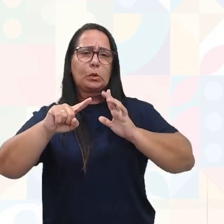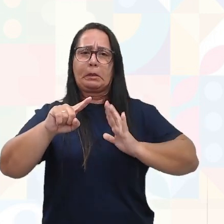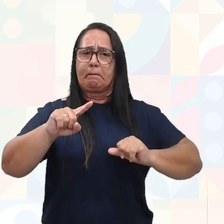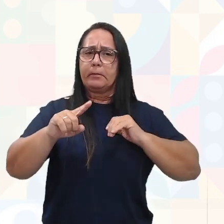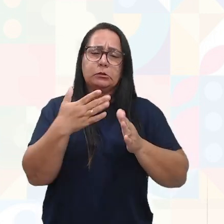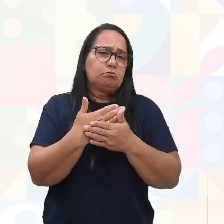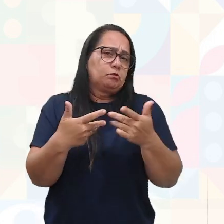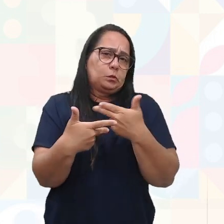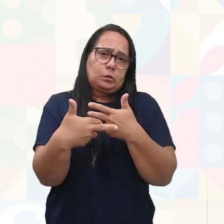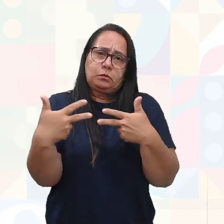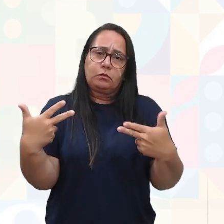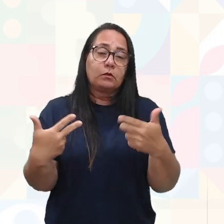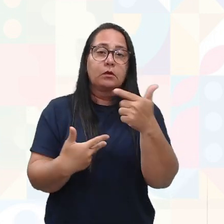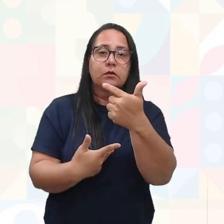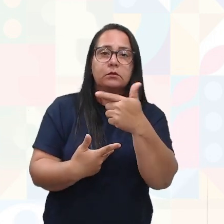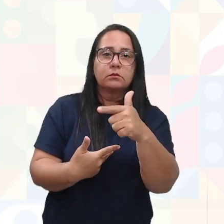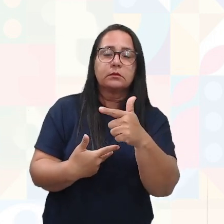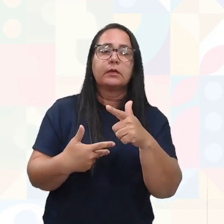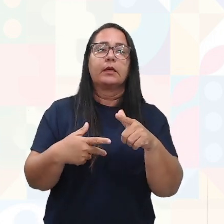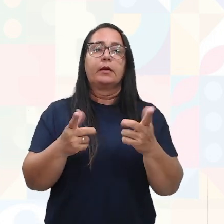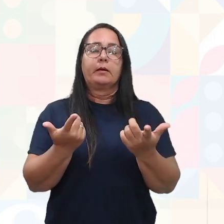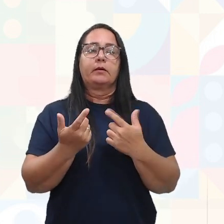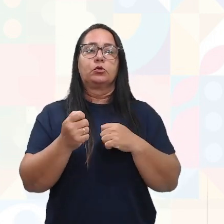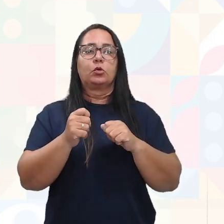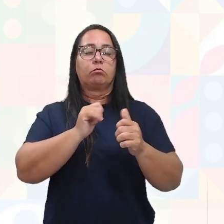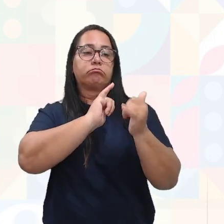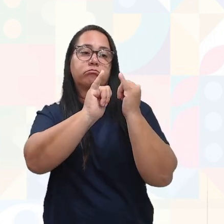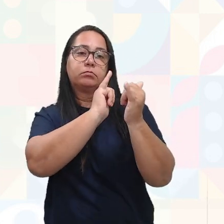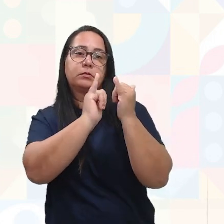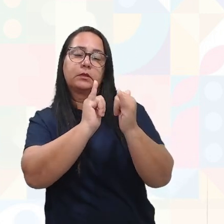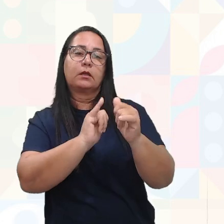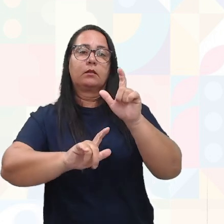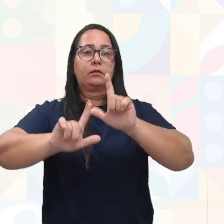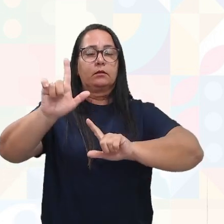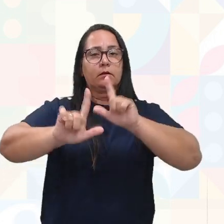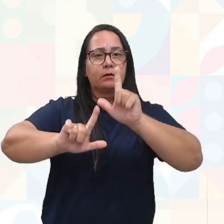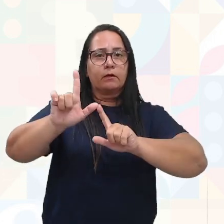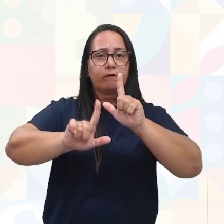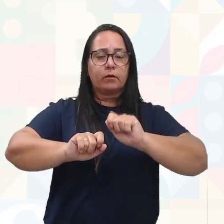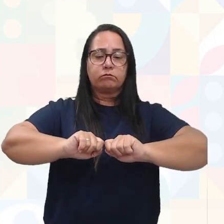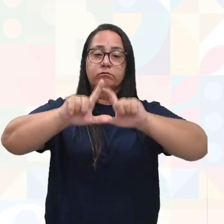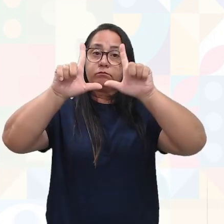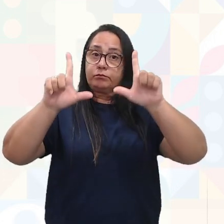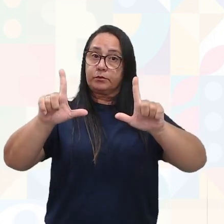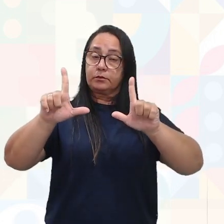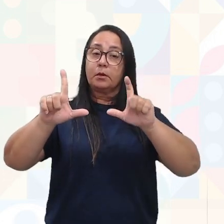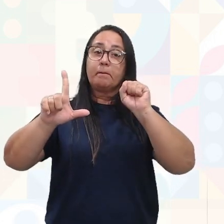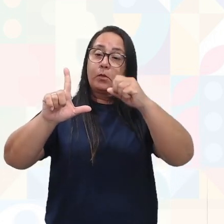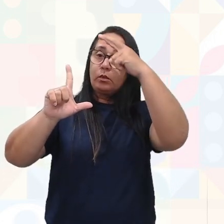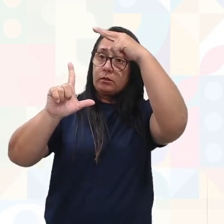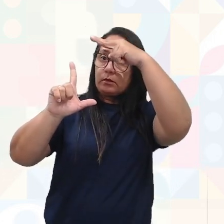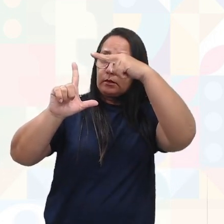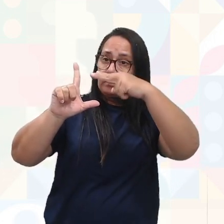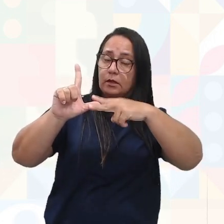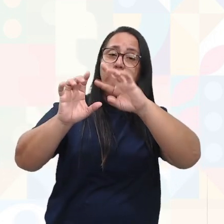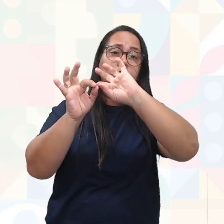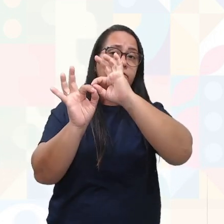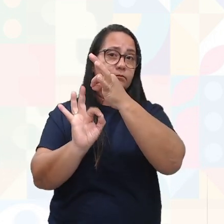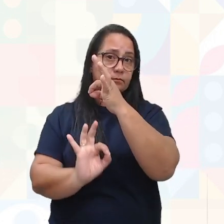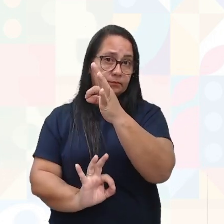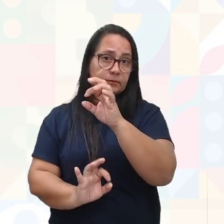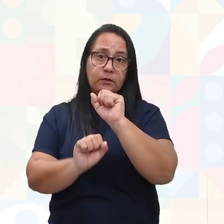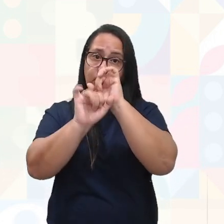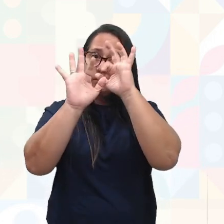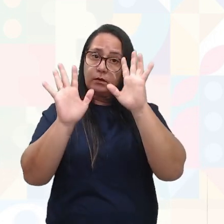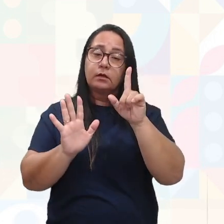qualquer coisa, seja na mídia, na internet, na TV, no outdoor. você faz a leitura daquele discurso. Então,